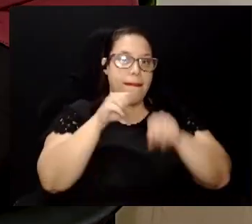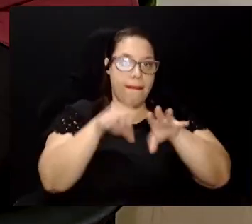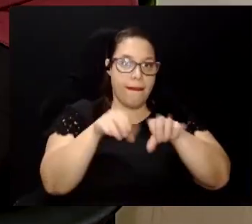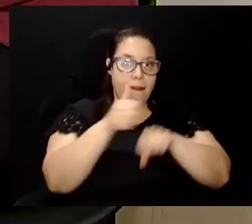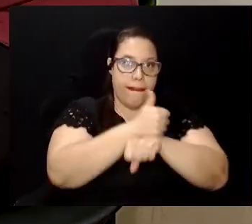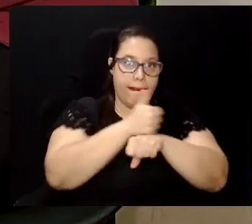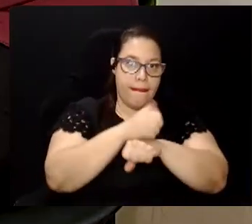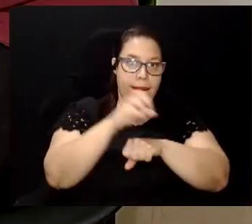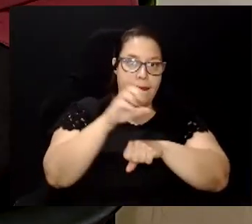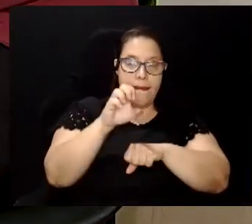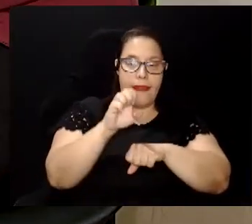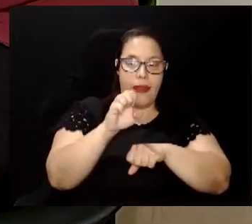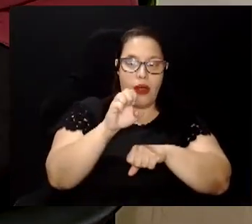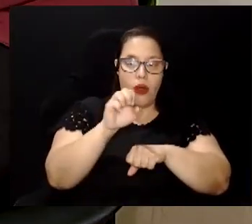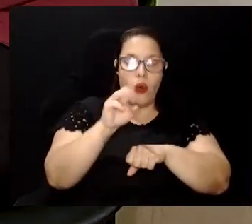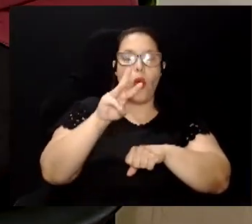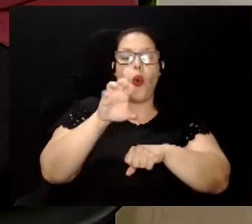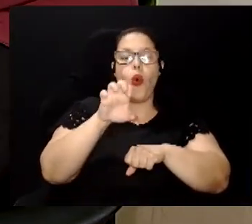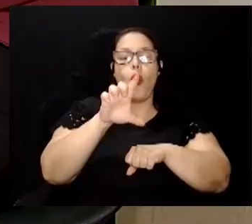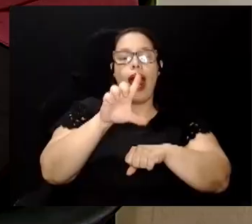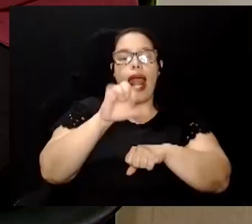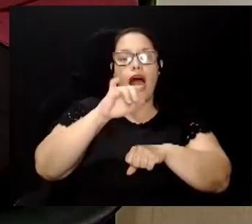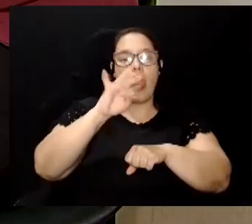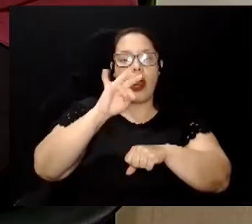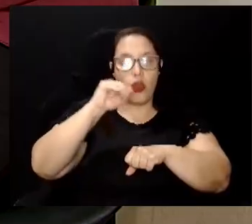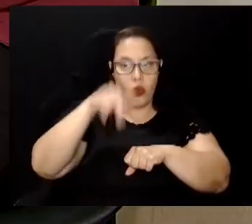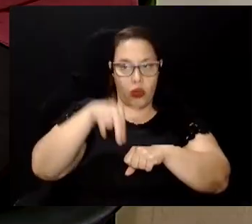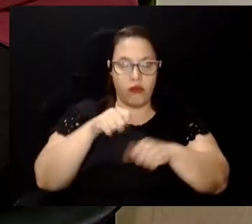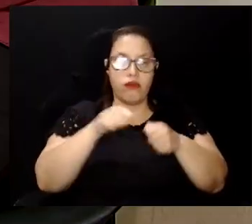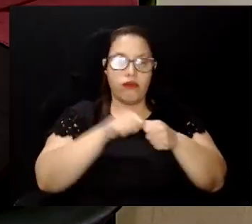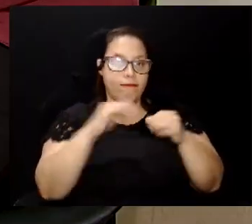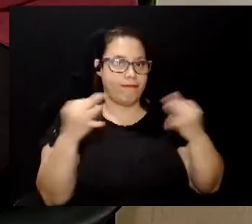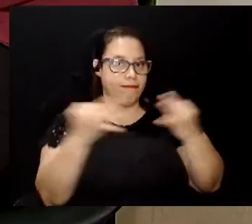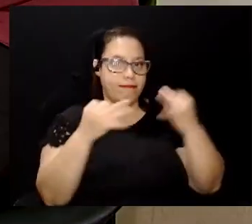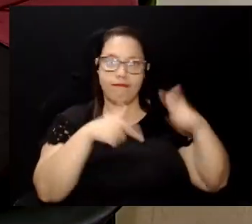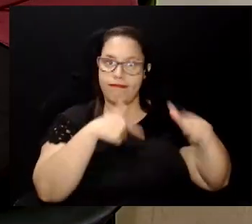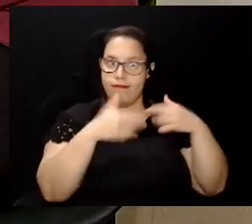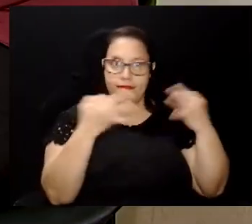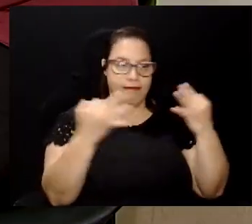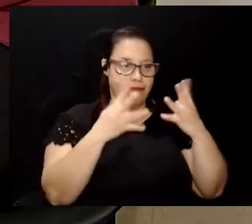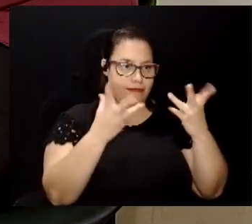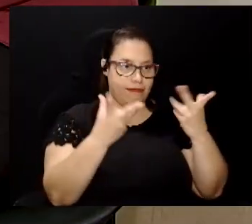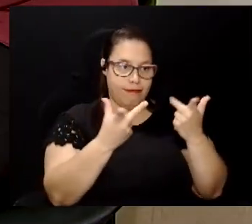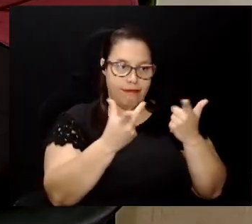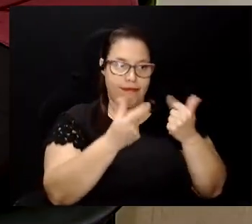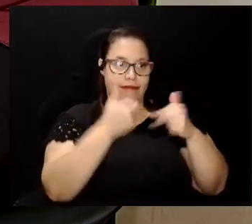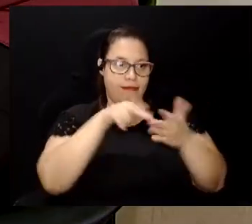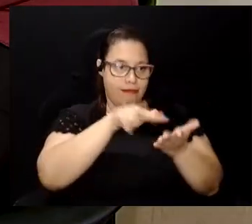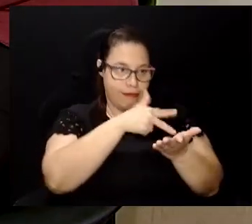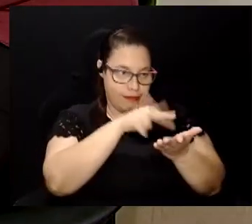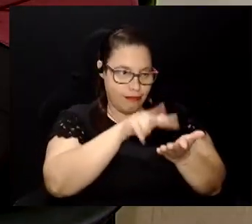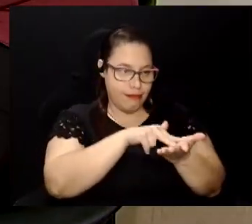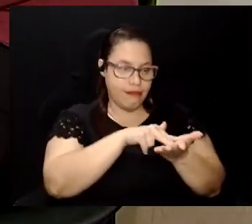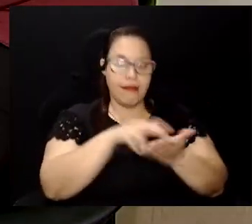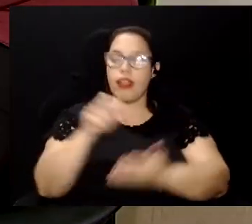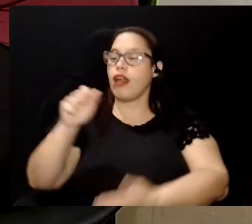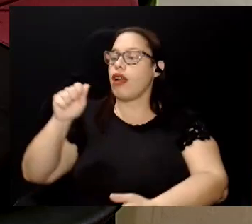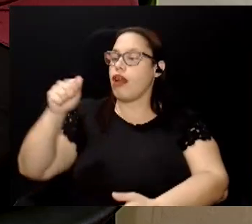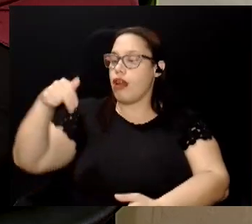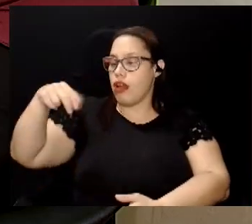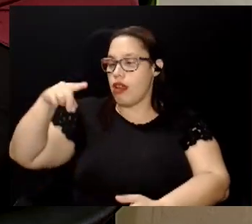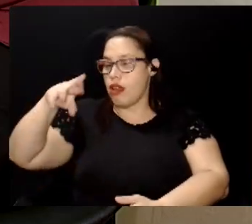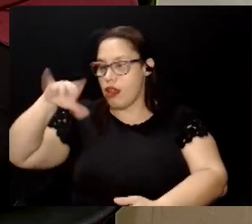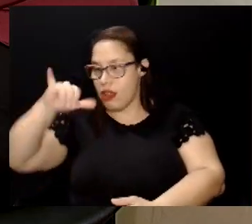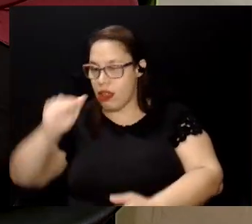nosso educador faz assim um trabalho espetacular com eles de dança. E Andréia, você percebe então, né, nítido,